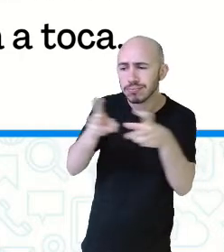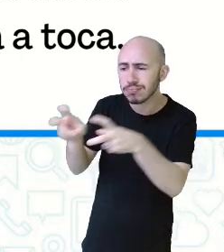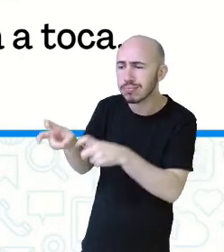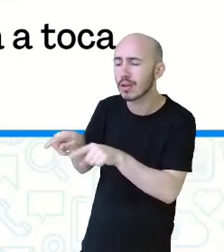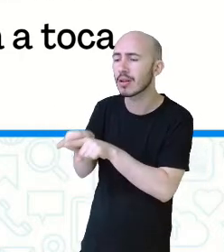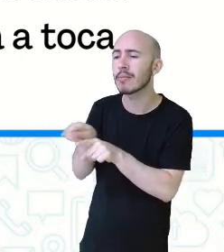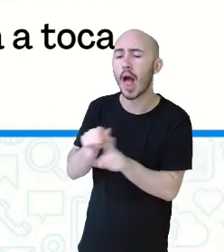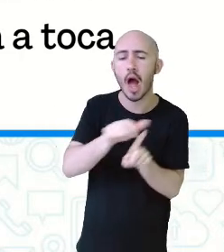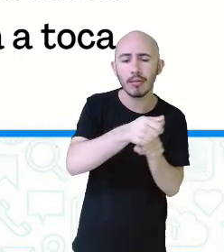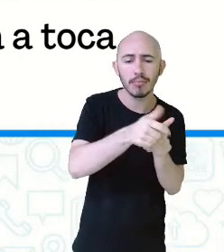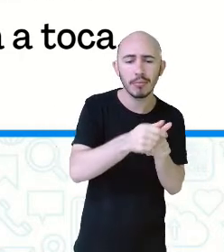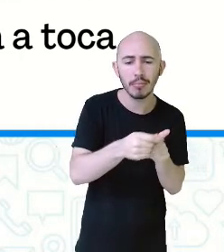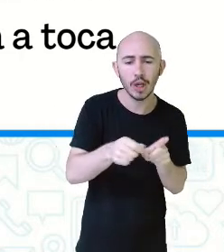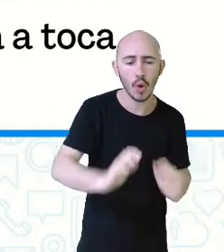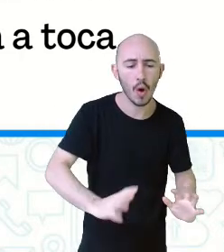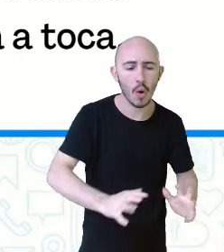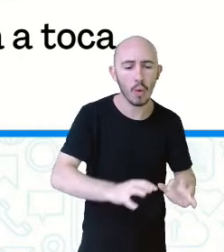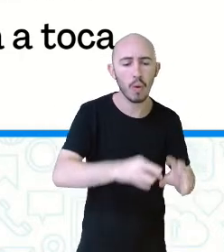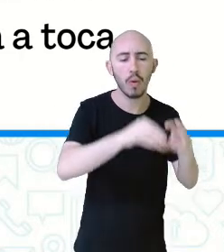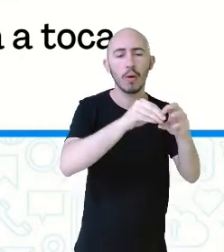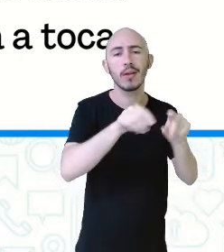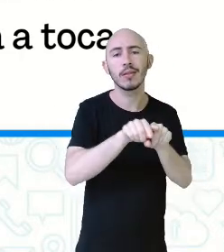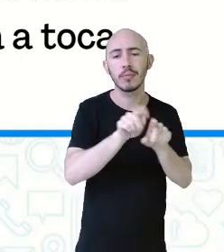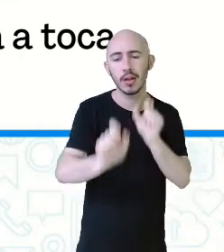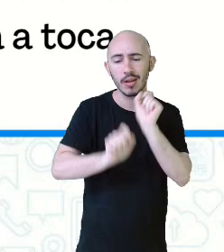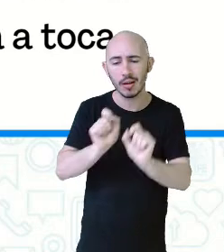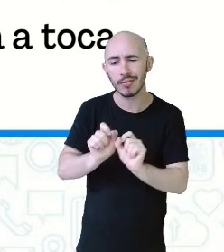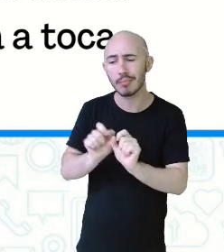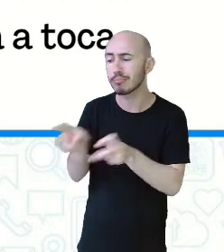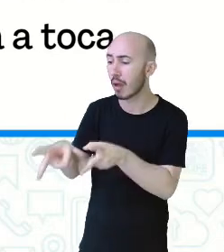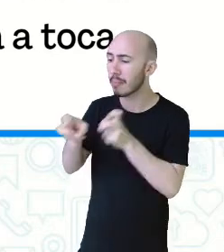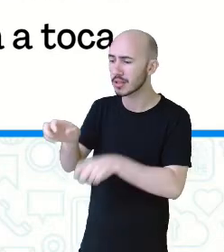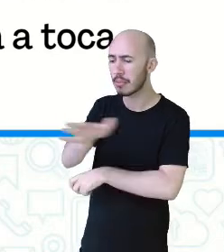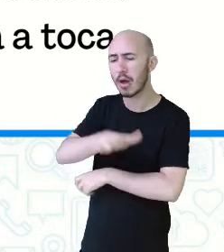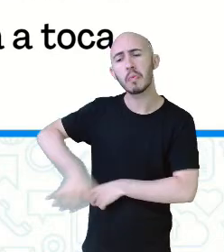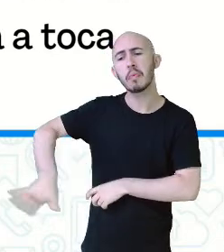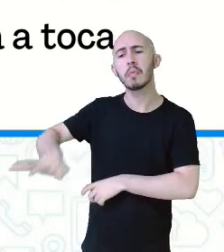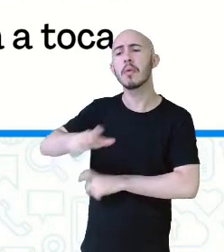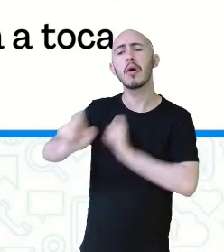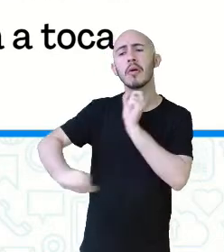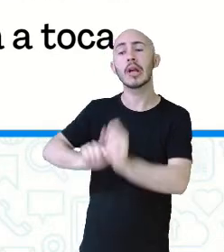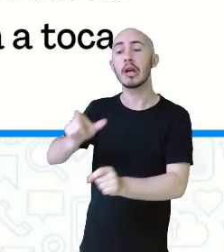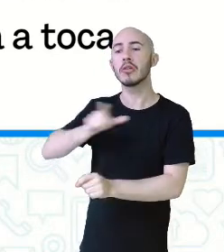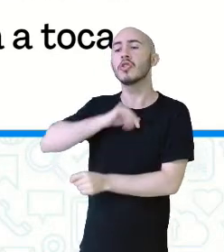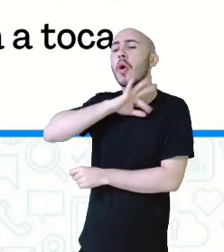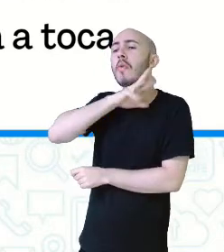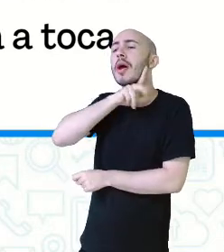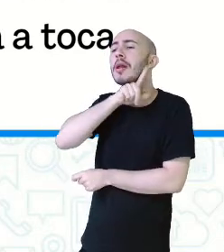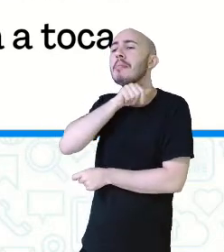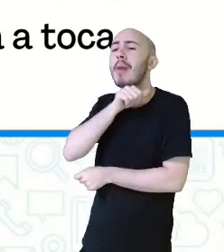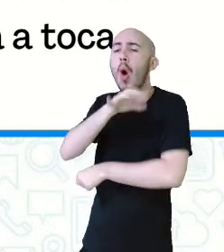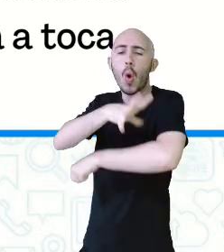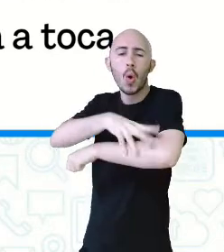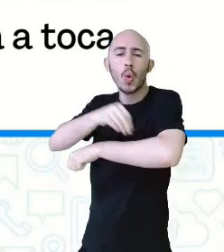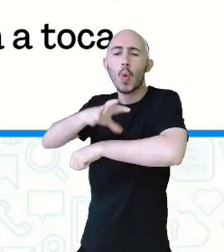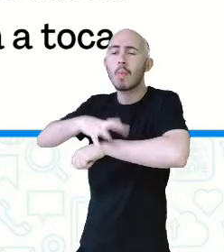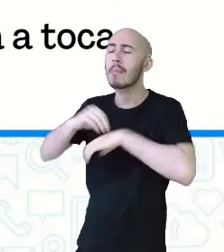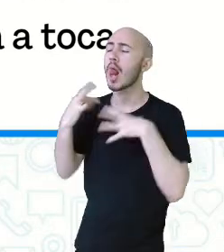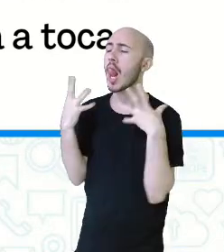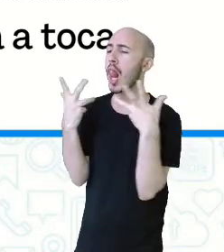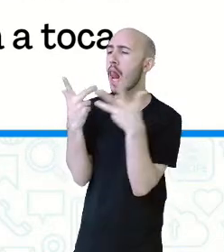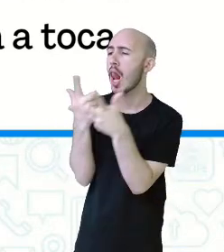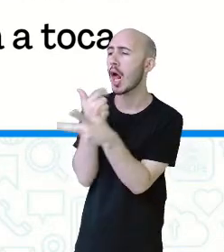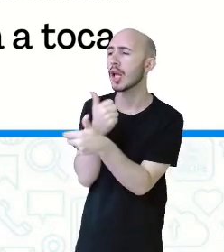milho e a estrebaria. Em seguida, notou no terreiro um certo animal de belo pelo que dormia sossegado ao